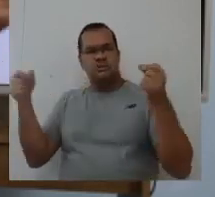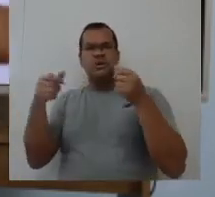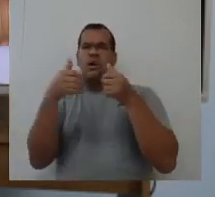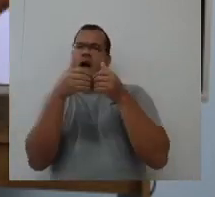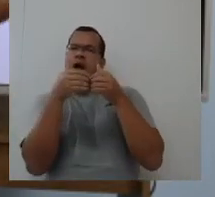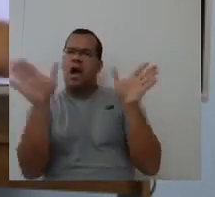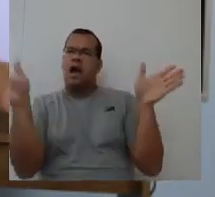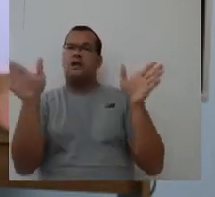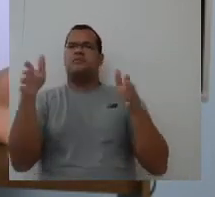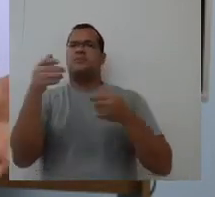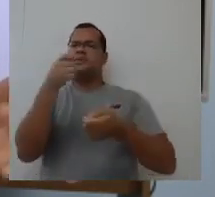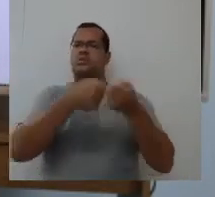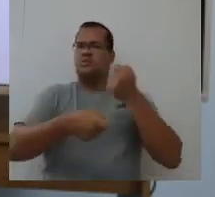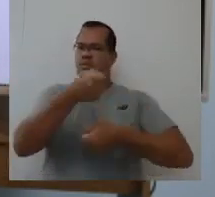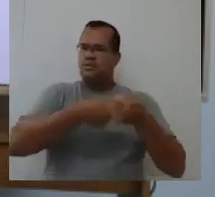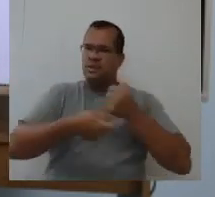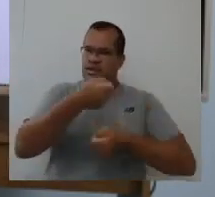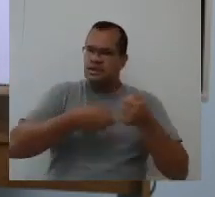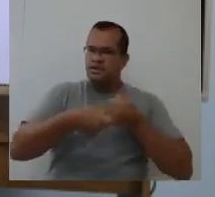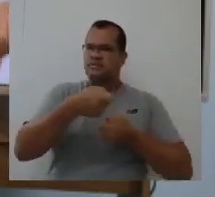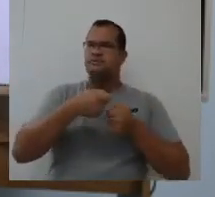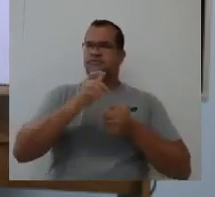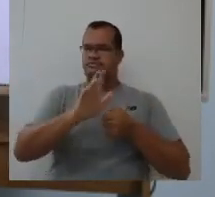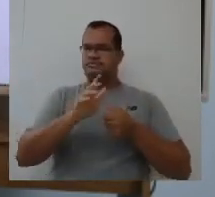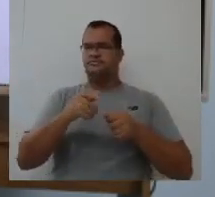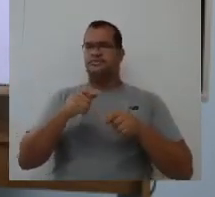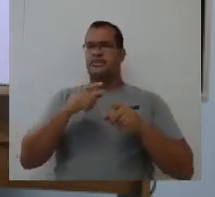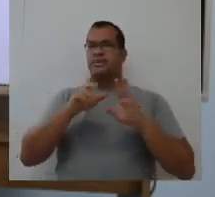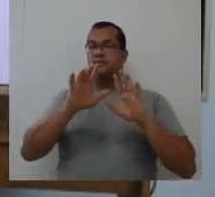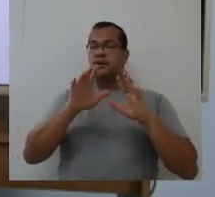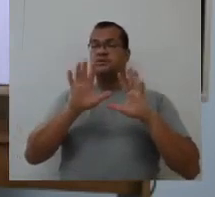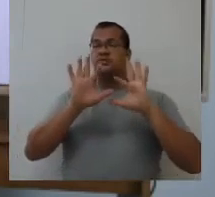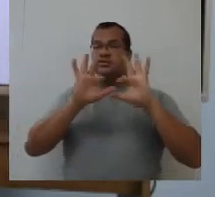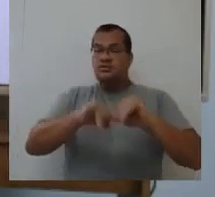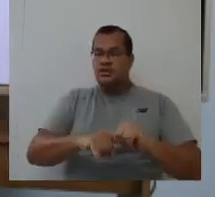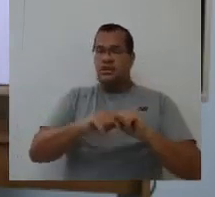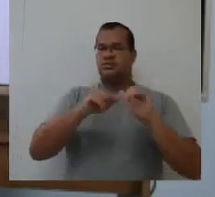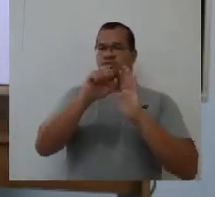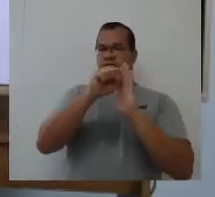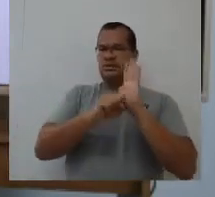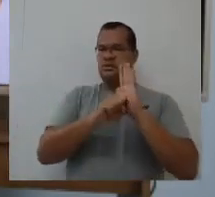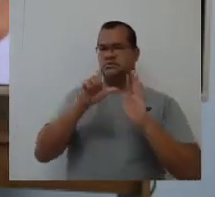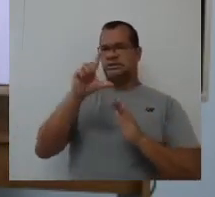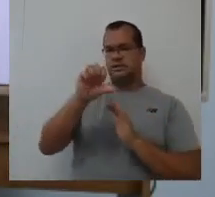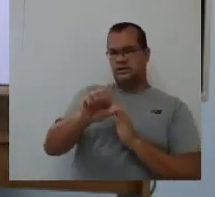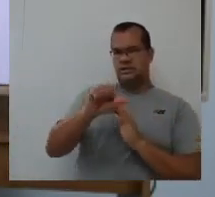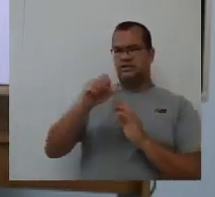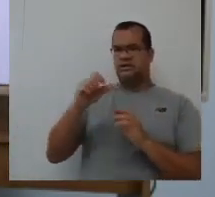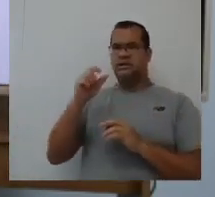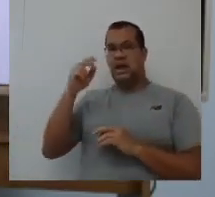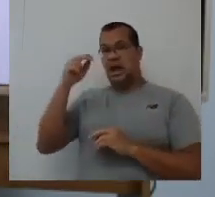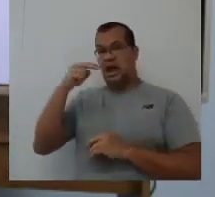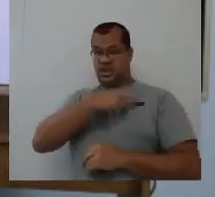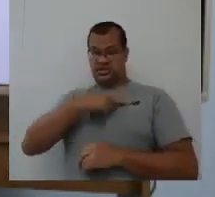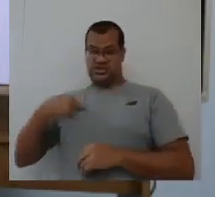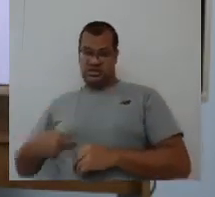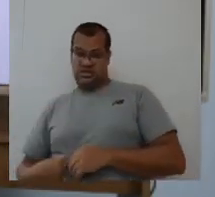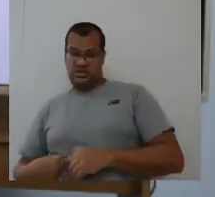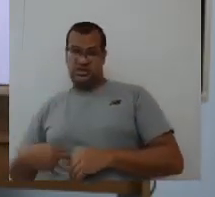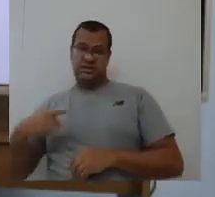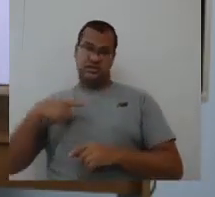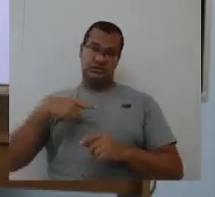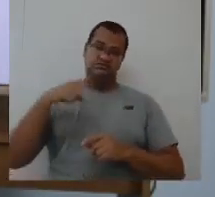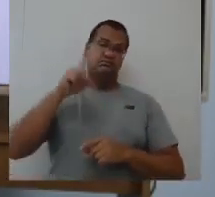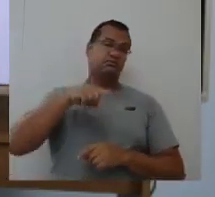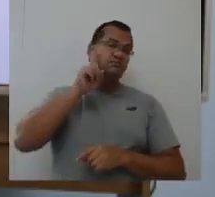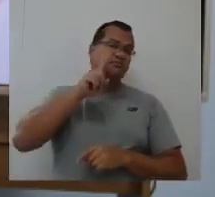comércio americano a partir de uma imposição. Então, no final do século XIX, a China estava dividida entre a Grã-Bretanha, a França, a Alemanha, a Rússia,